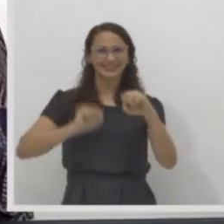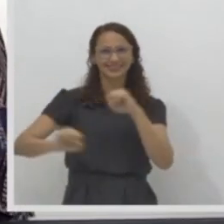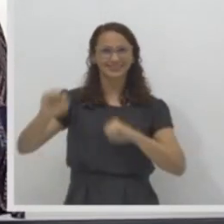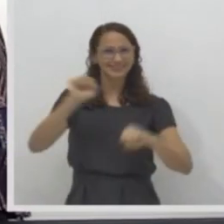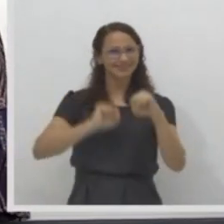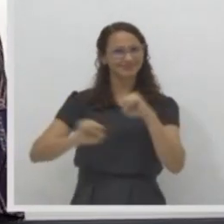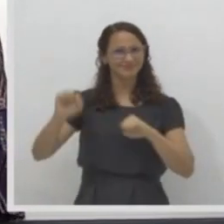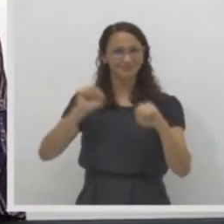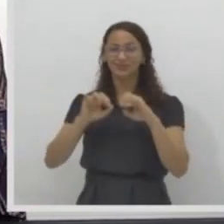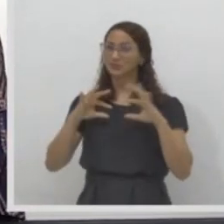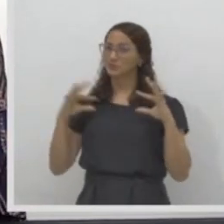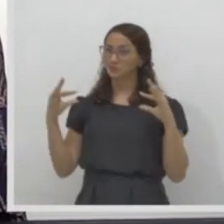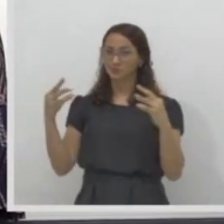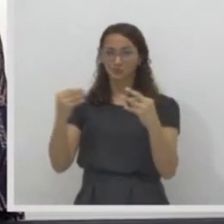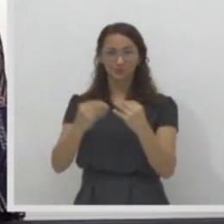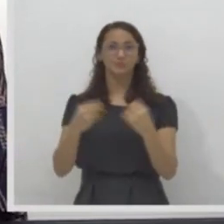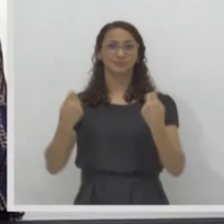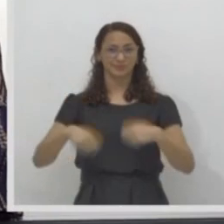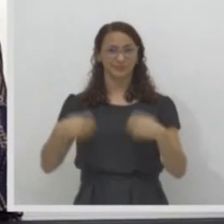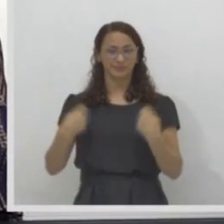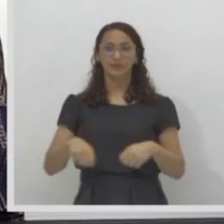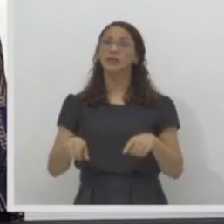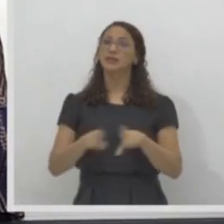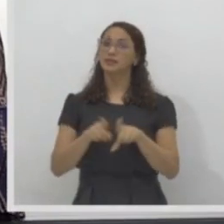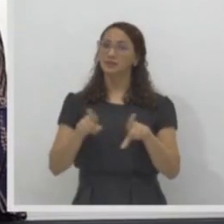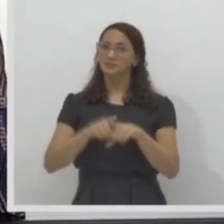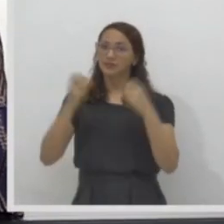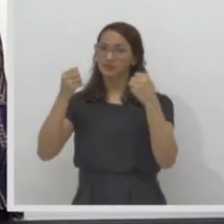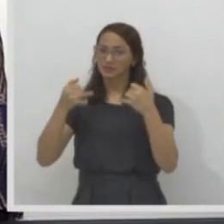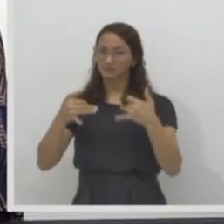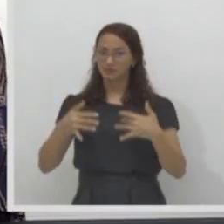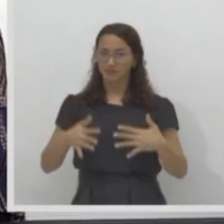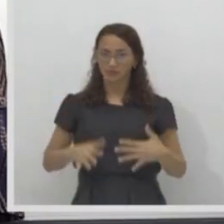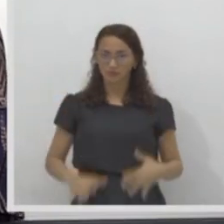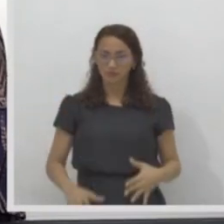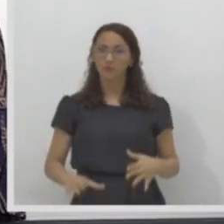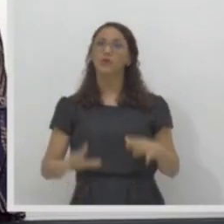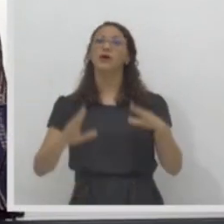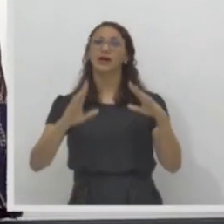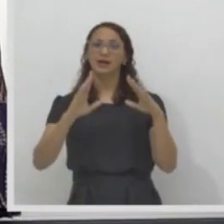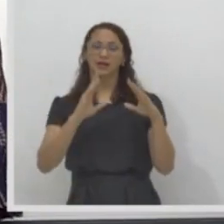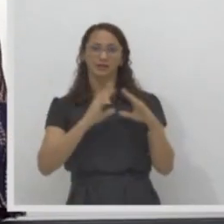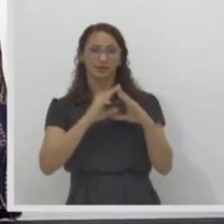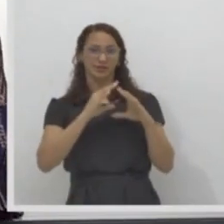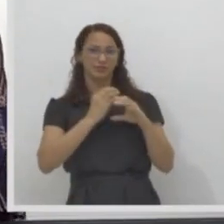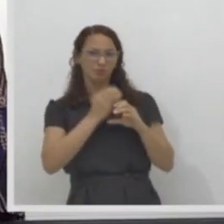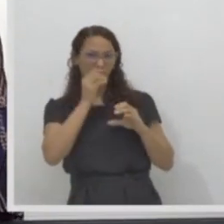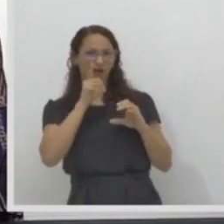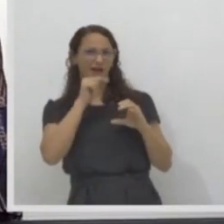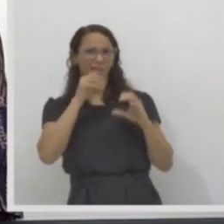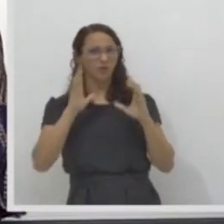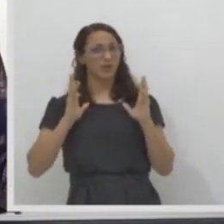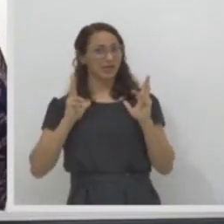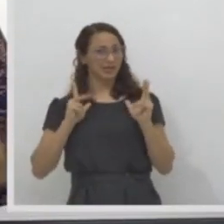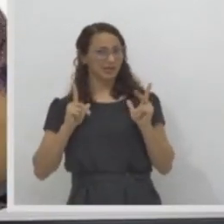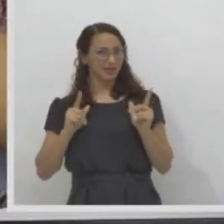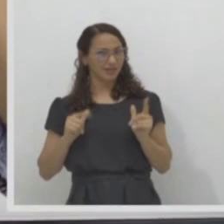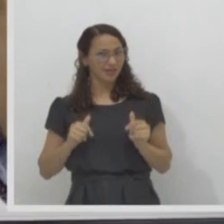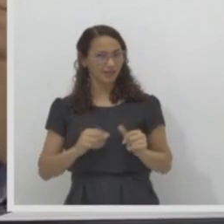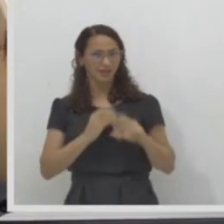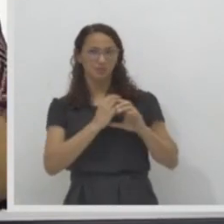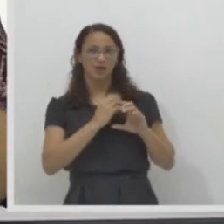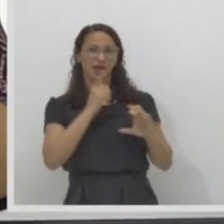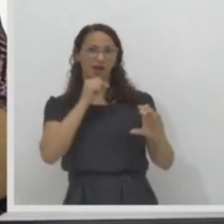estivermos. Falamos ainda sobre saneamento básico, o tratamento da água, o tratamento do esgoto e o